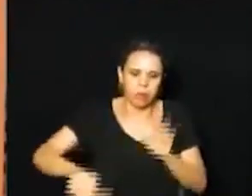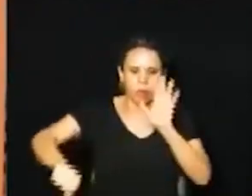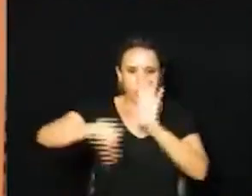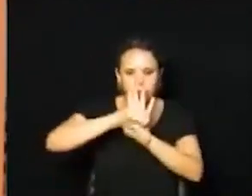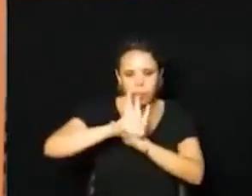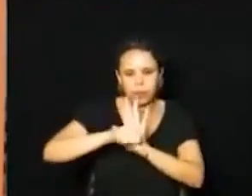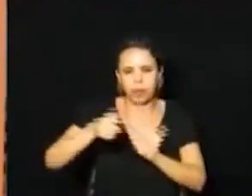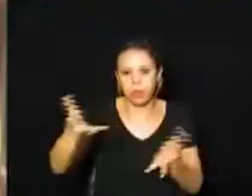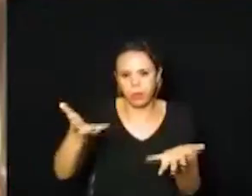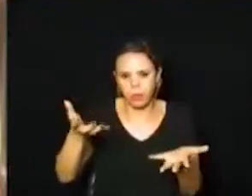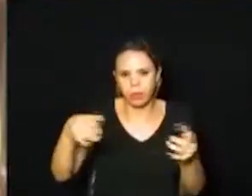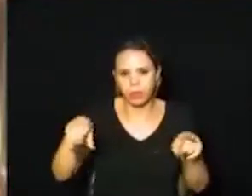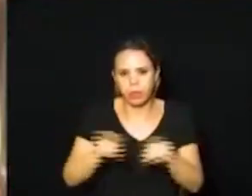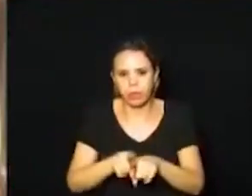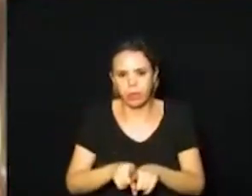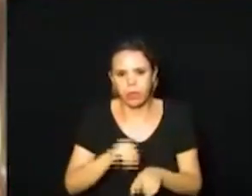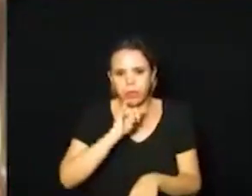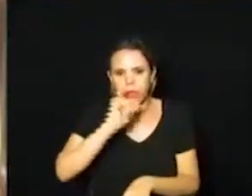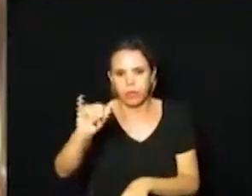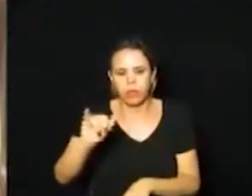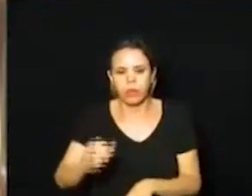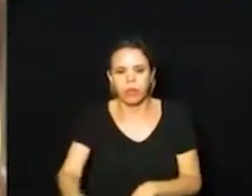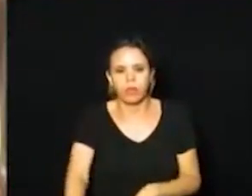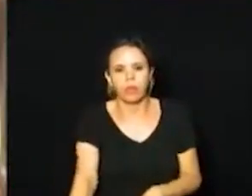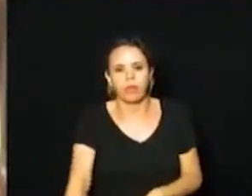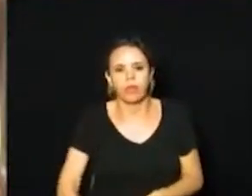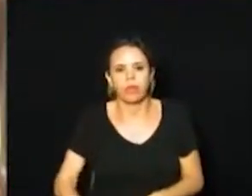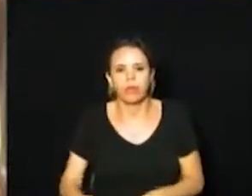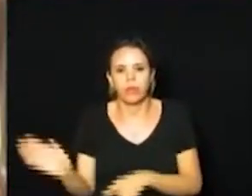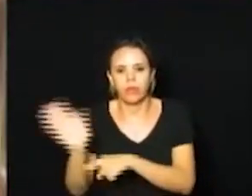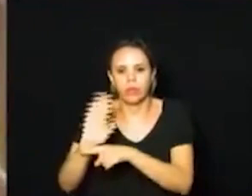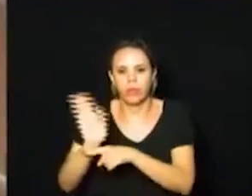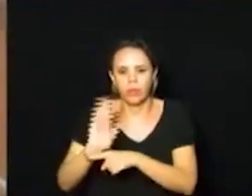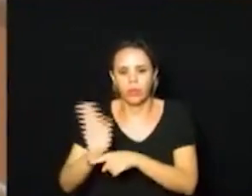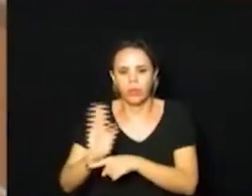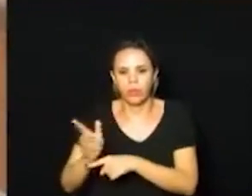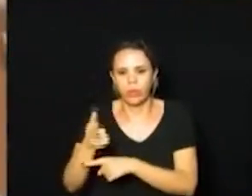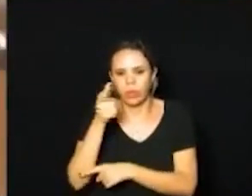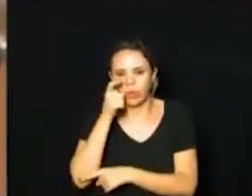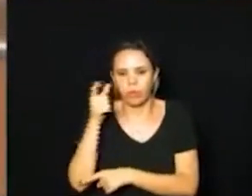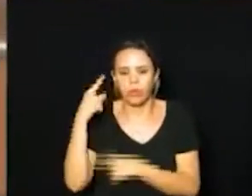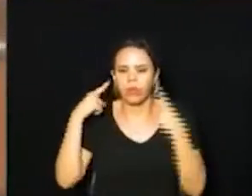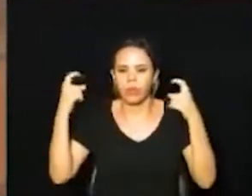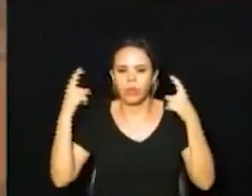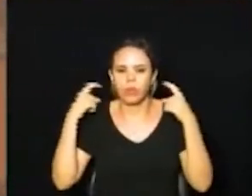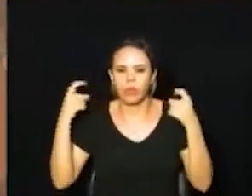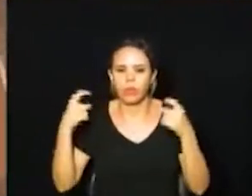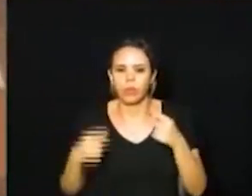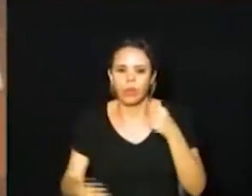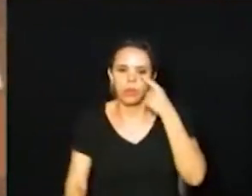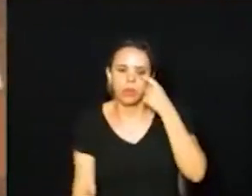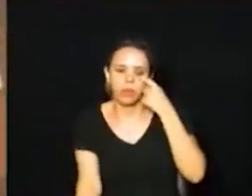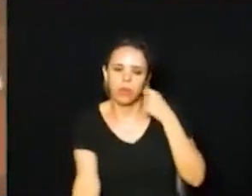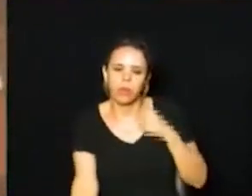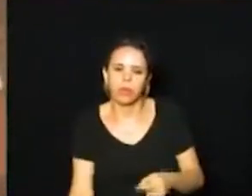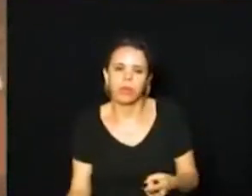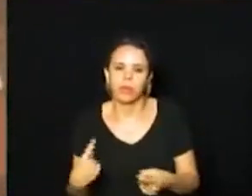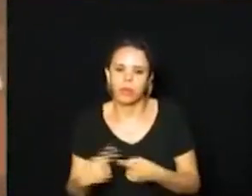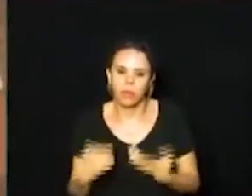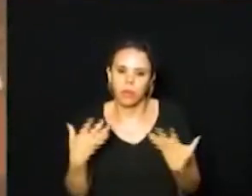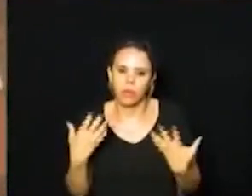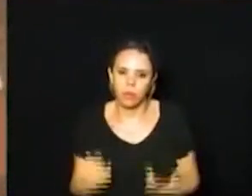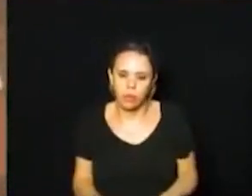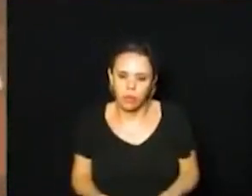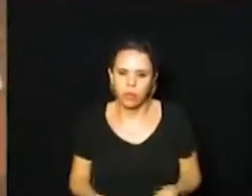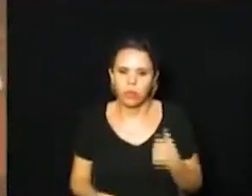é crime eu quero também quero essa requisição dos vídeos do som da Captação do som porque